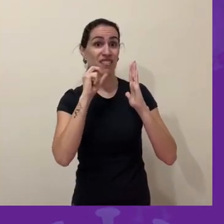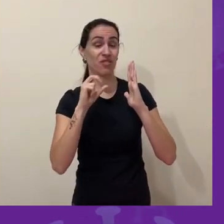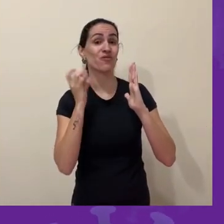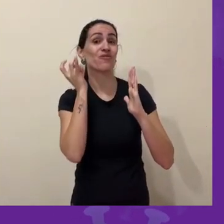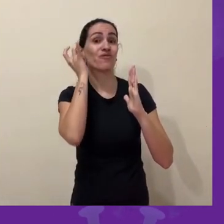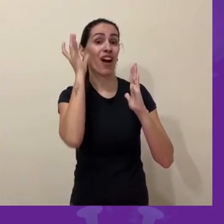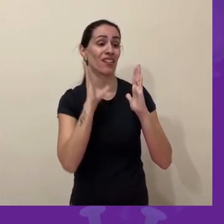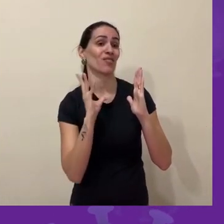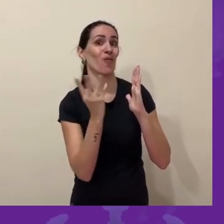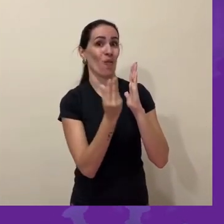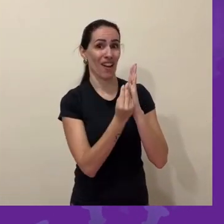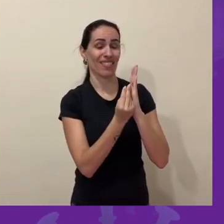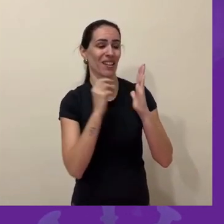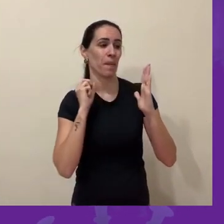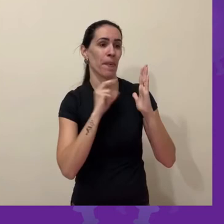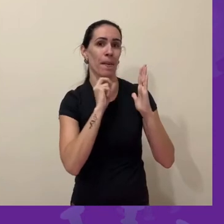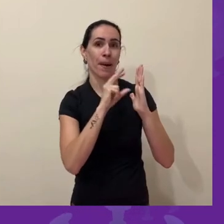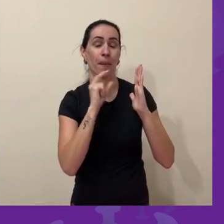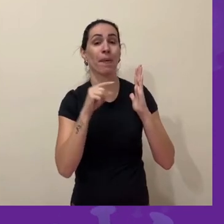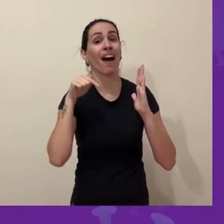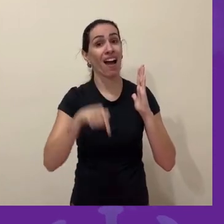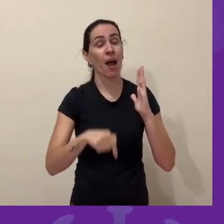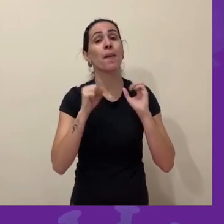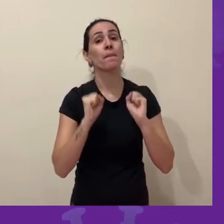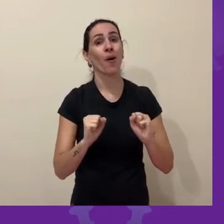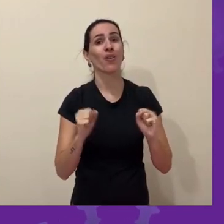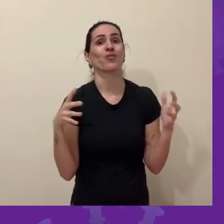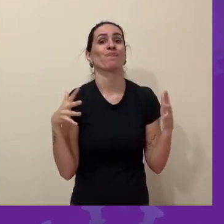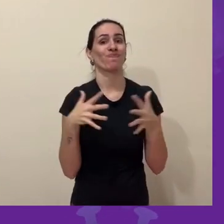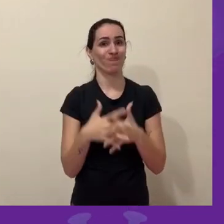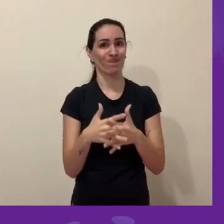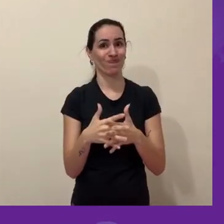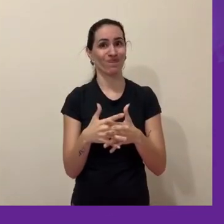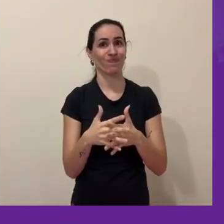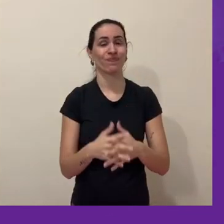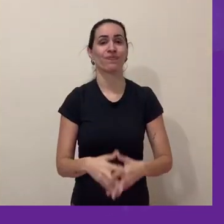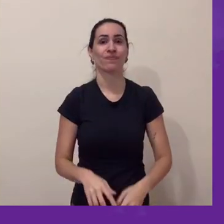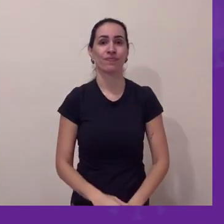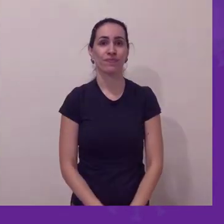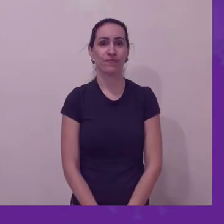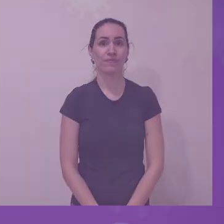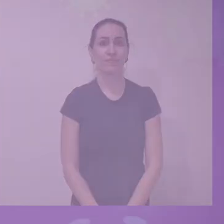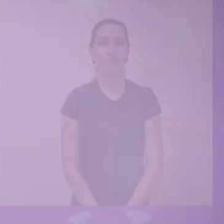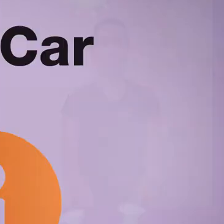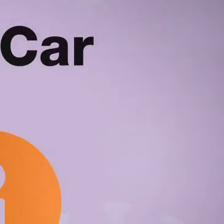que têm fator de risco e que estão em quarentena, e aí eu acho que a situação pode ficar muito pior.